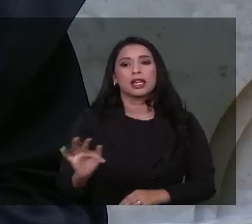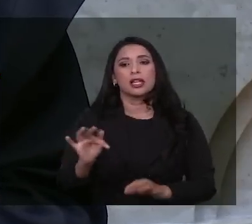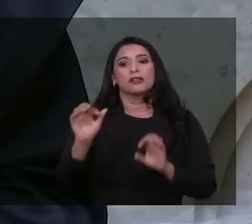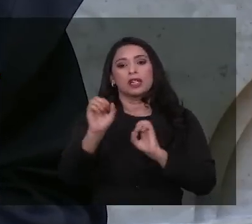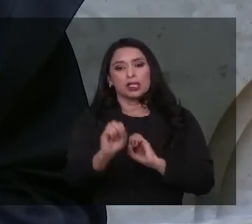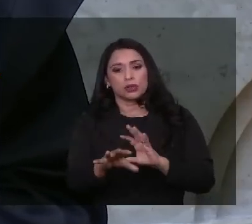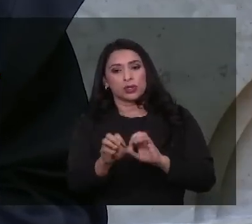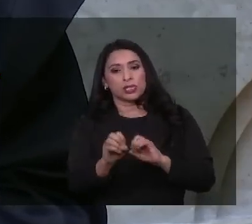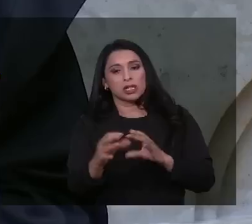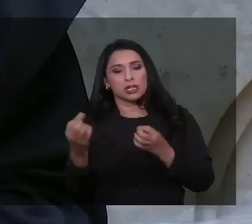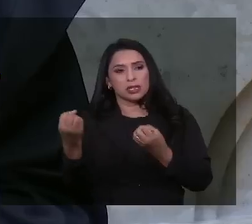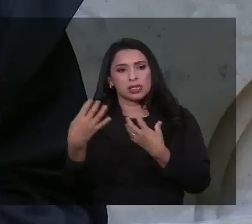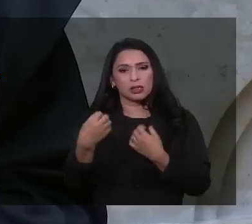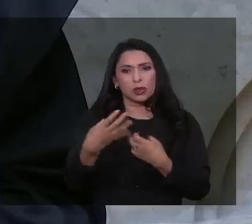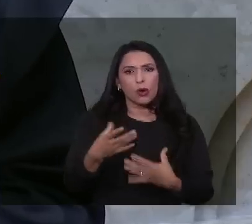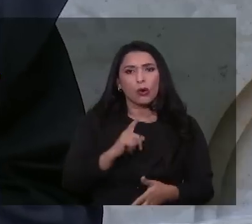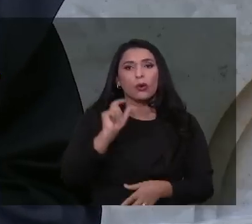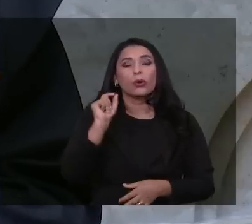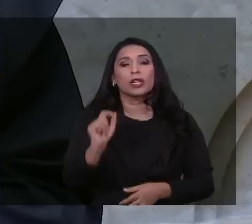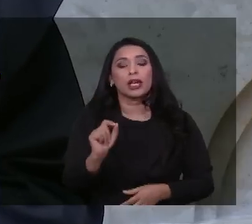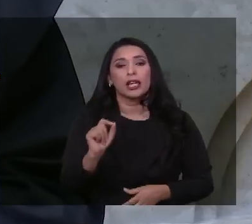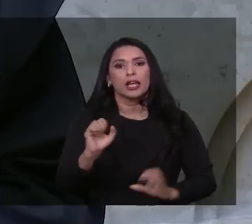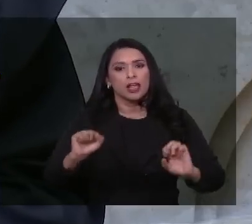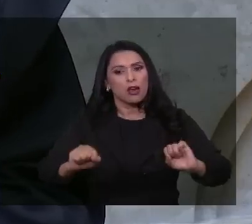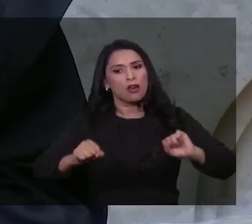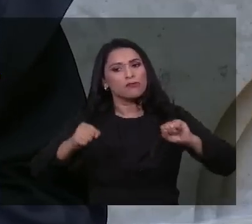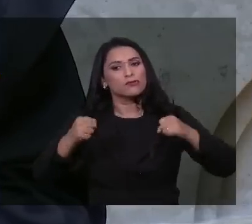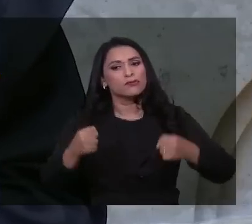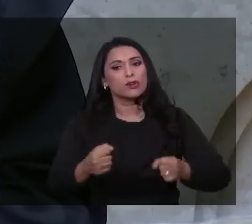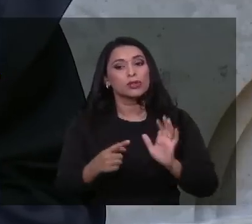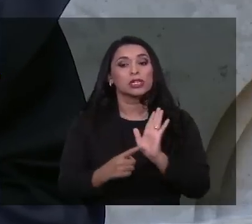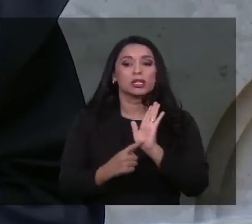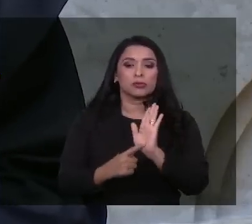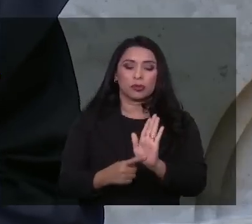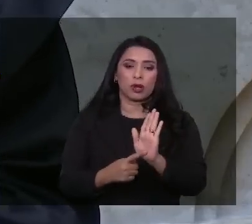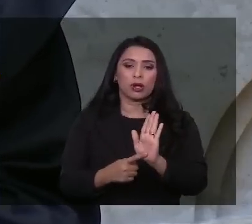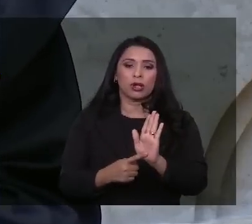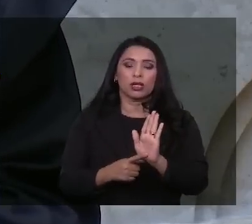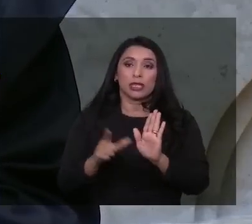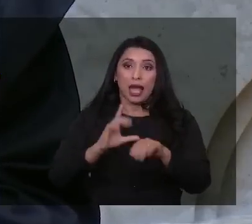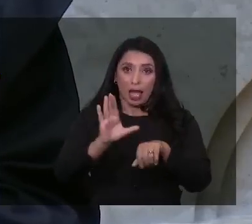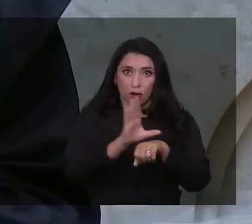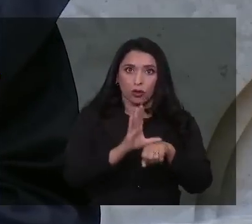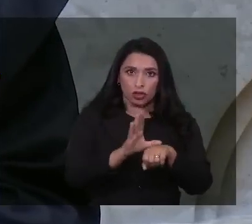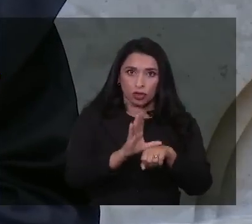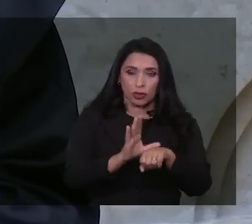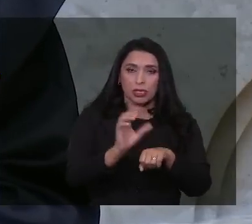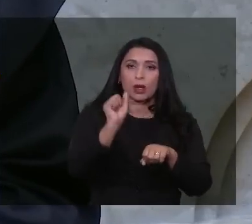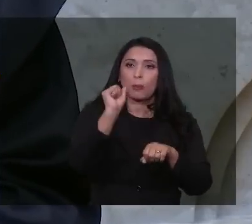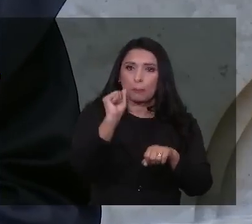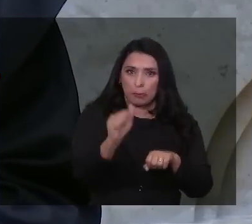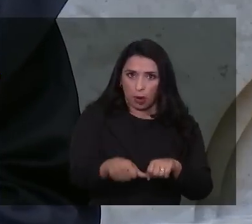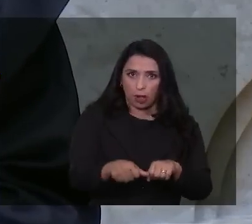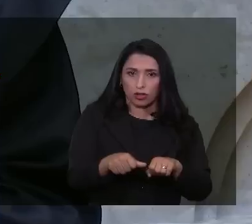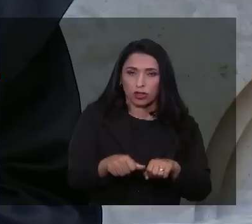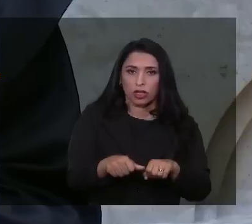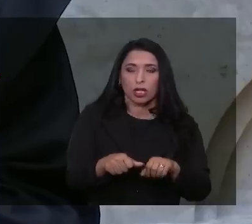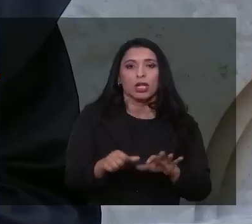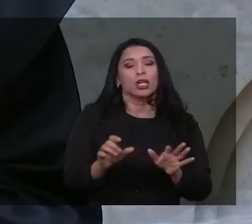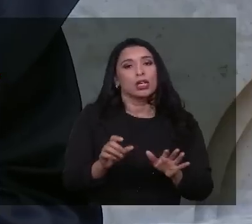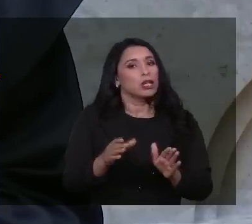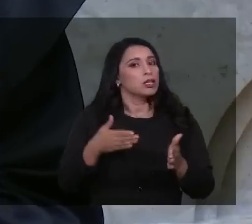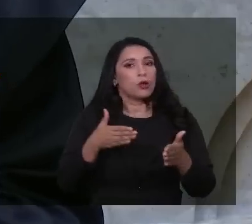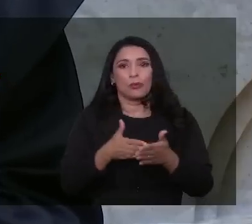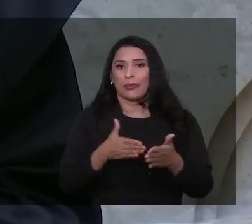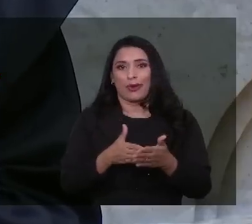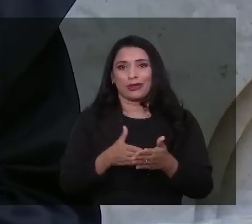Federal é essa força que diz: até aqui permite a Constituição que vás, daqui não